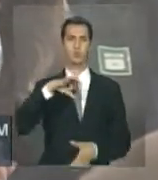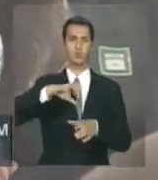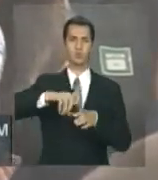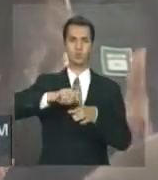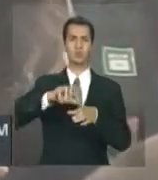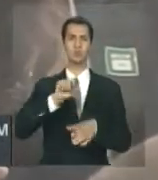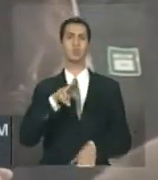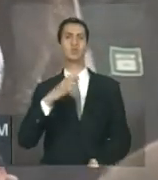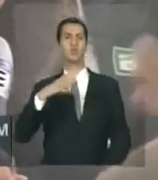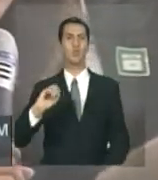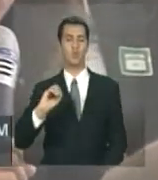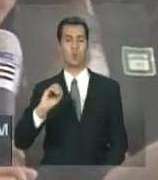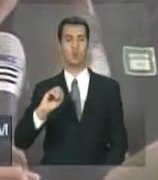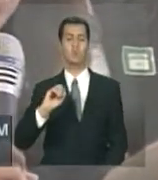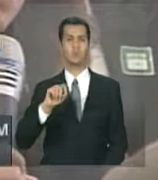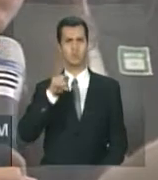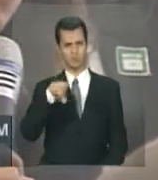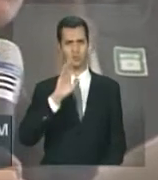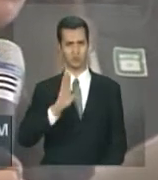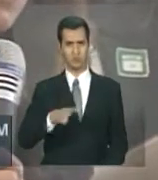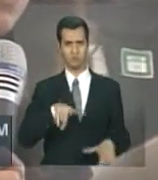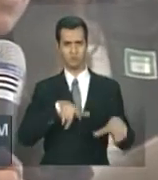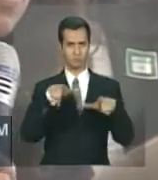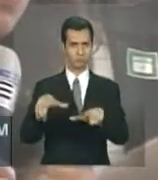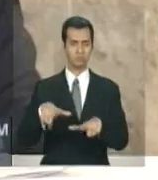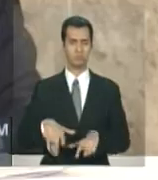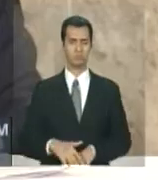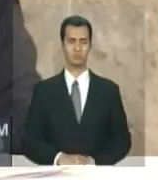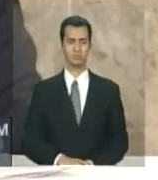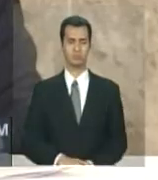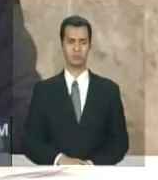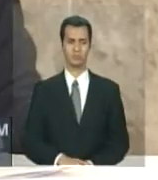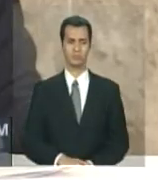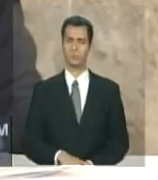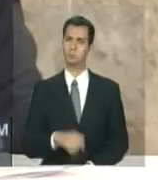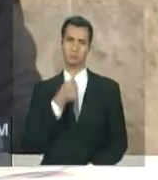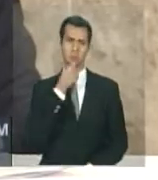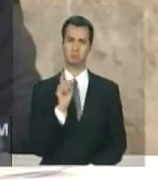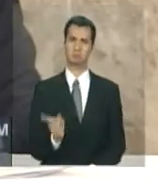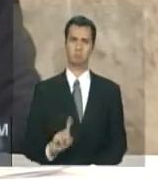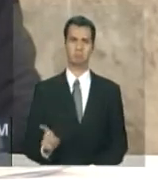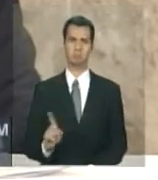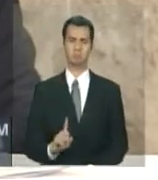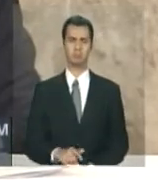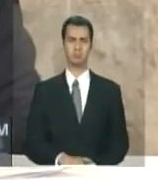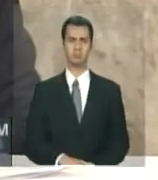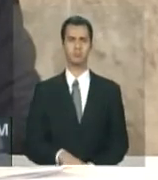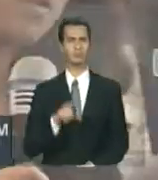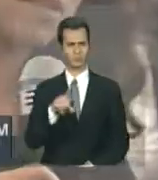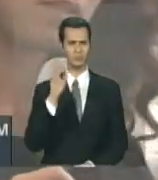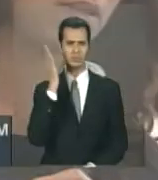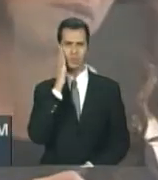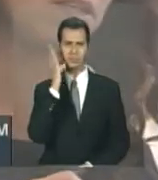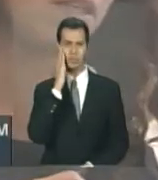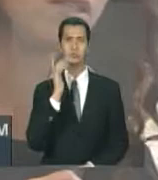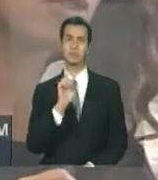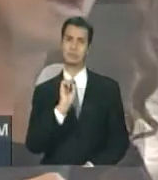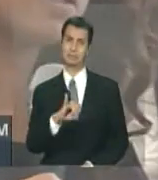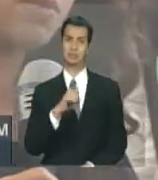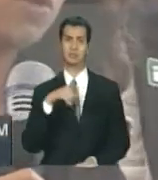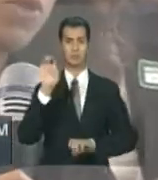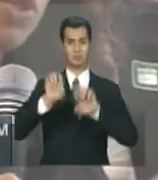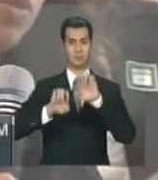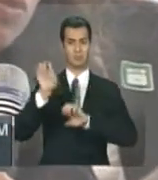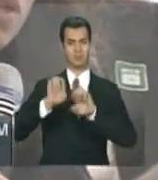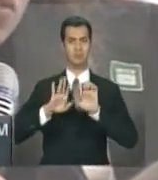se, de ontem para hoje, o senhor já recebeu notificação, se tem alguma novidade nesse assunto? Não. Continua não notificado. Não. E o senhor sabe se as empresas brasileiras